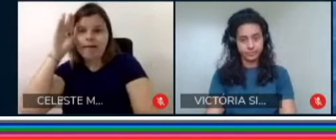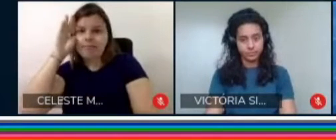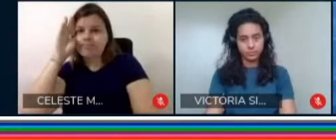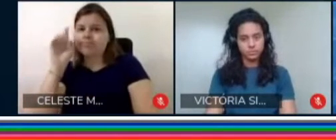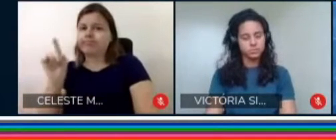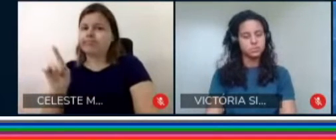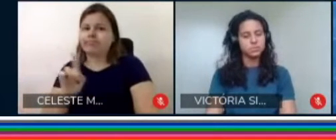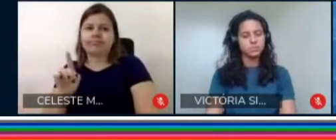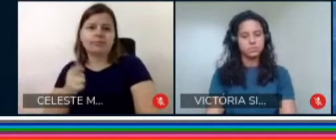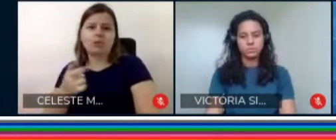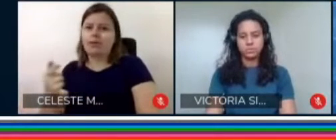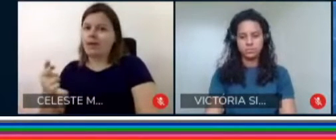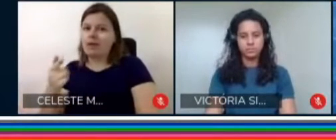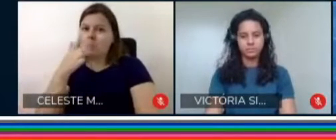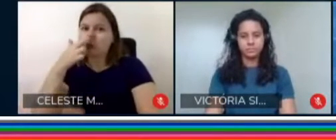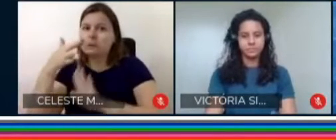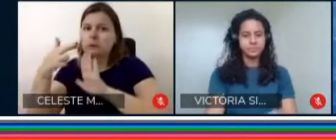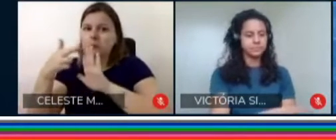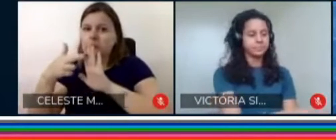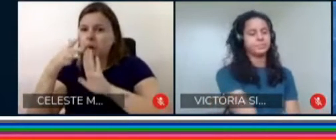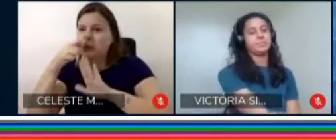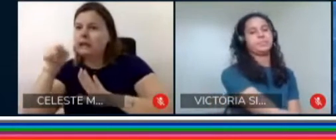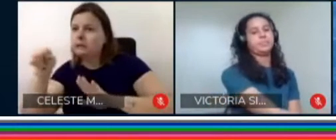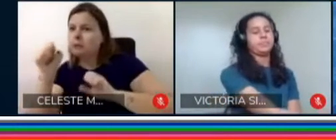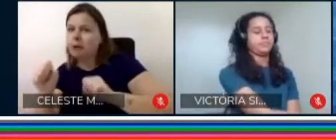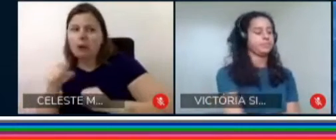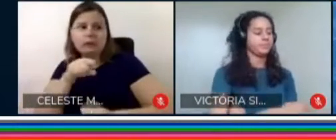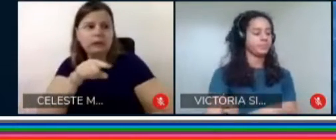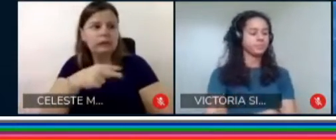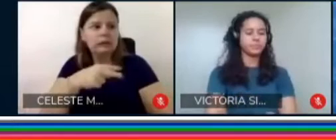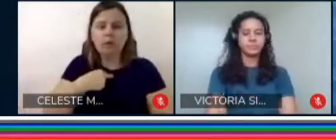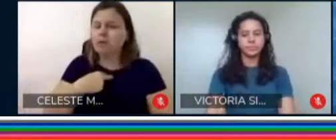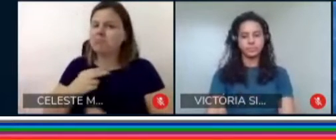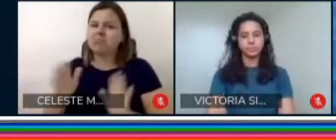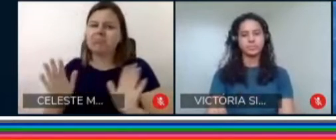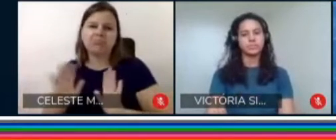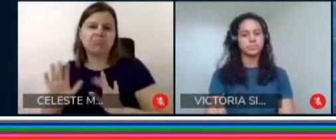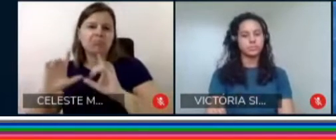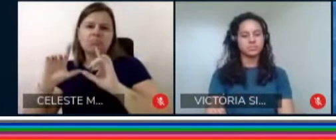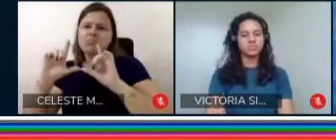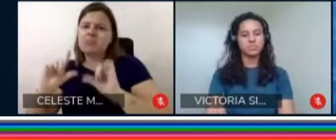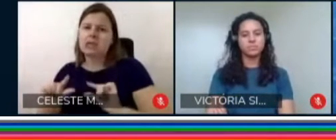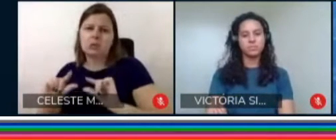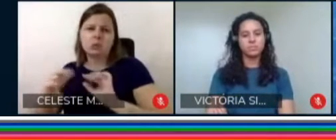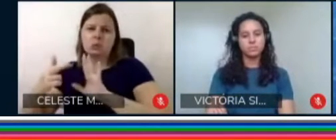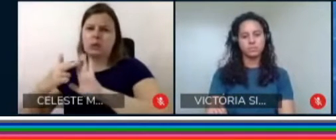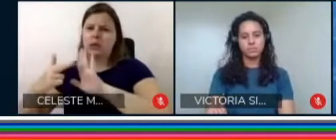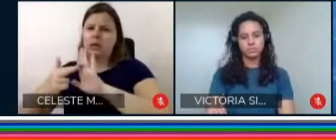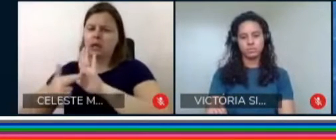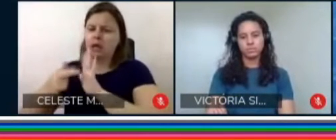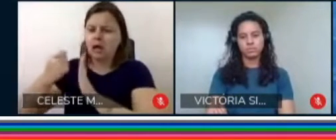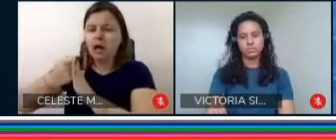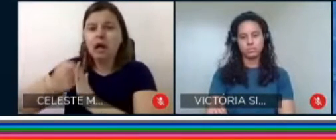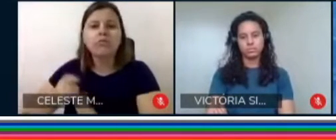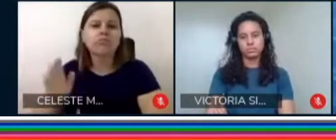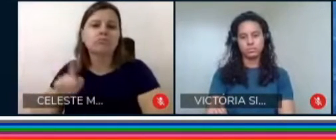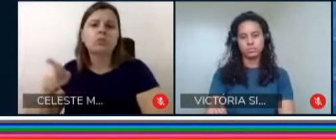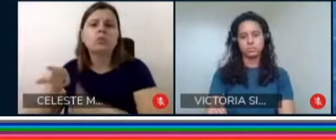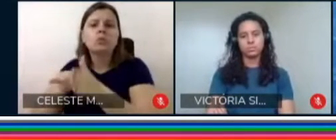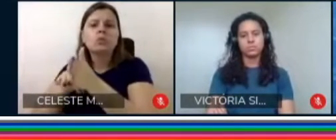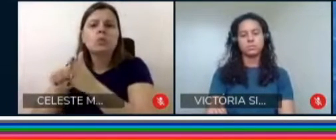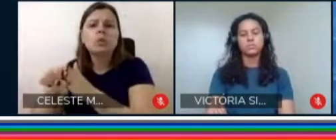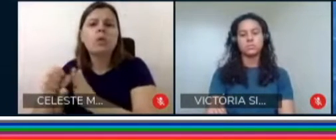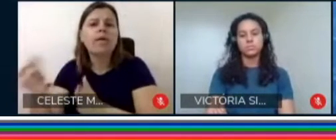essa indexação seletiva, né? Ela é bem menos rígida. O Google Acadêmico quer conhecer, ele